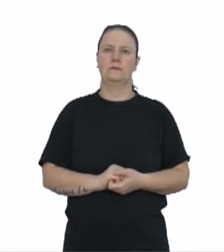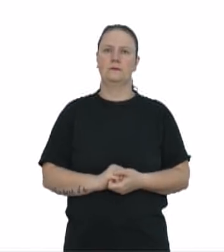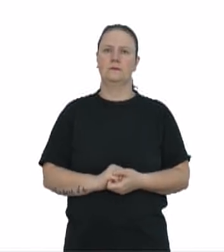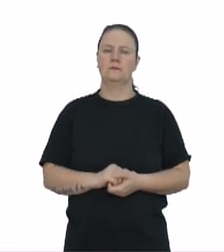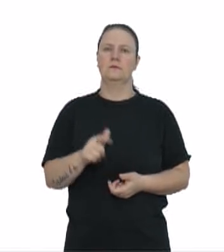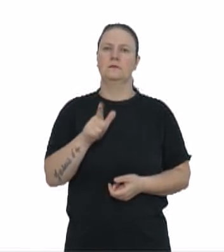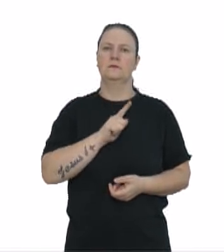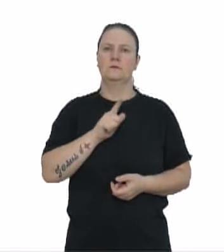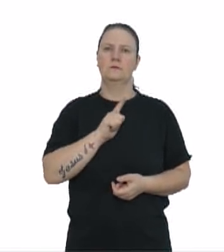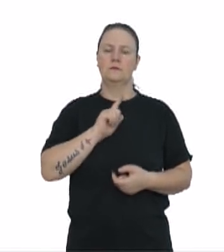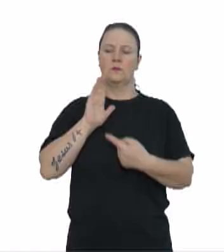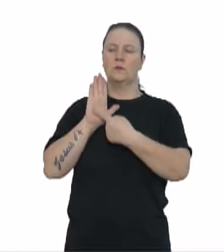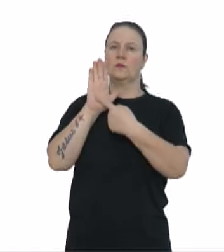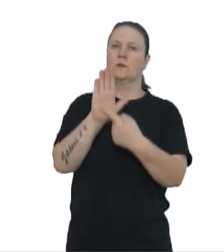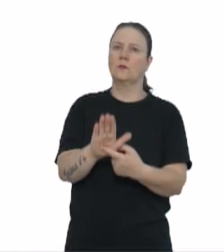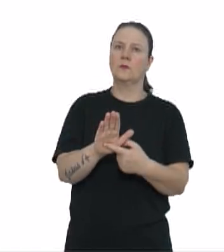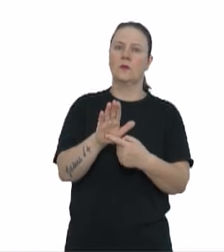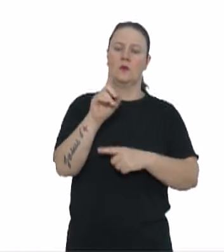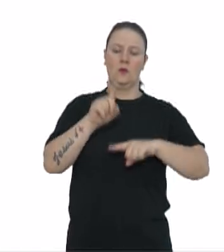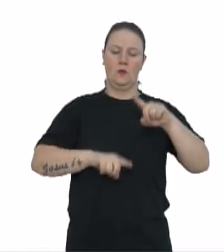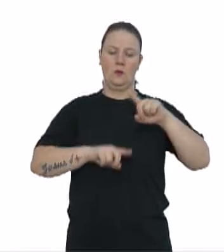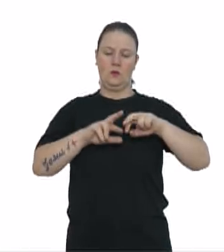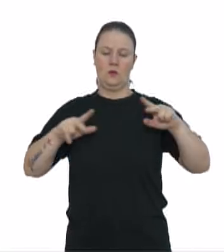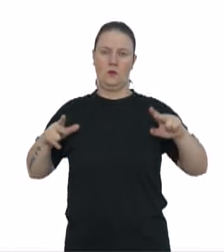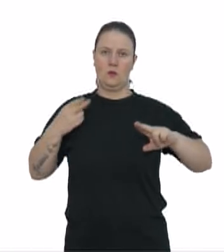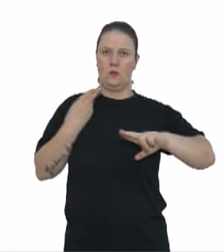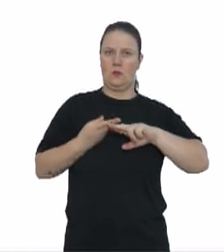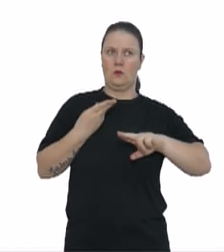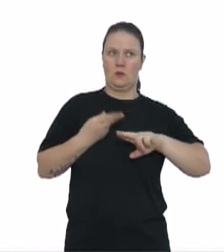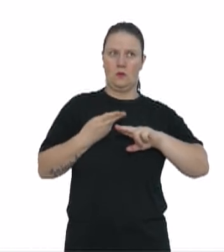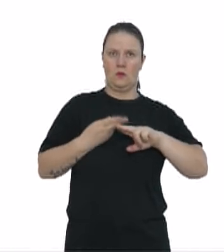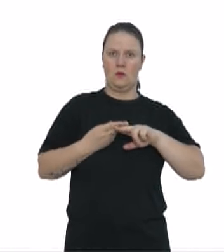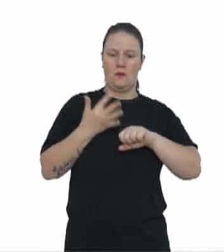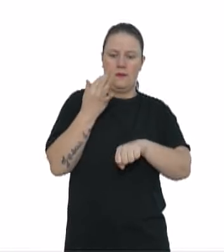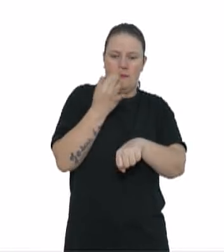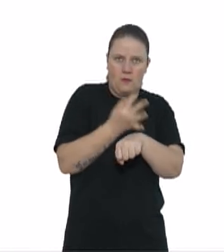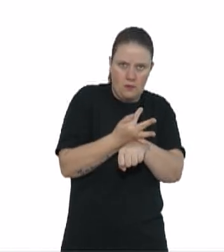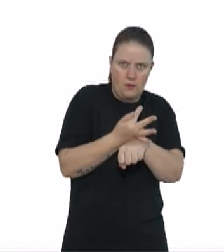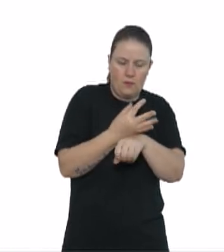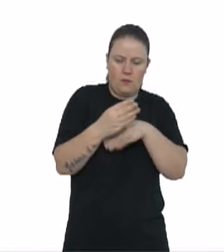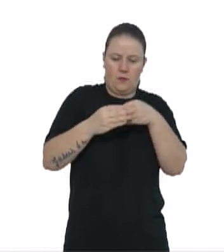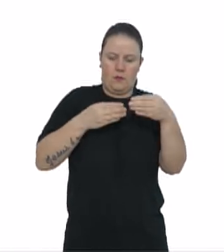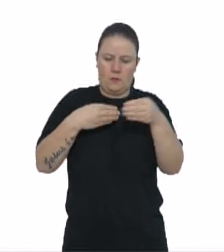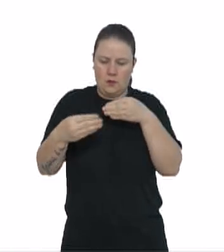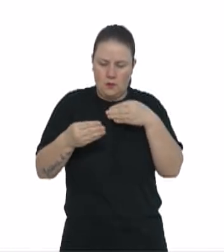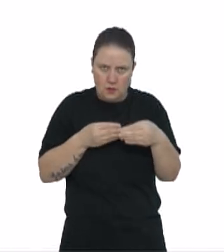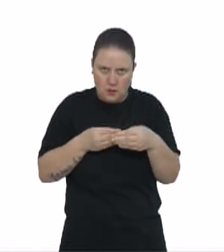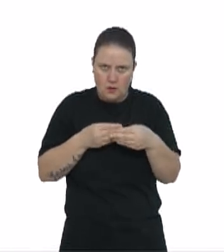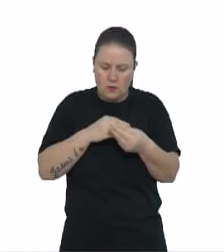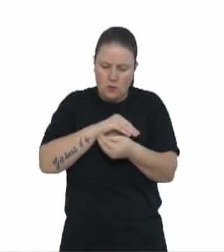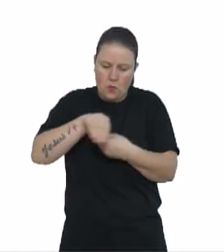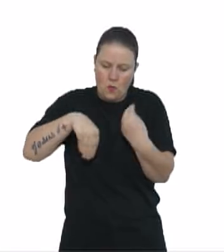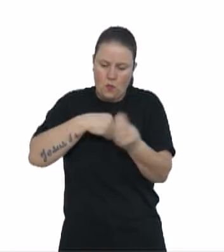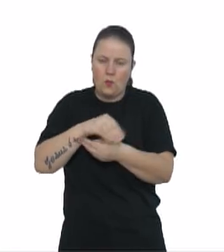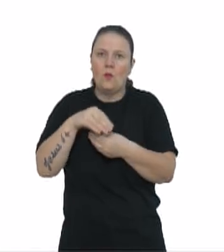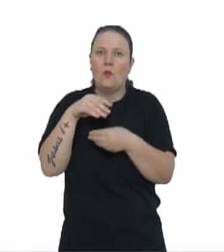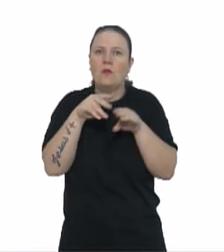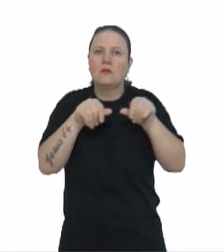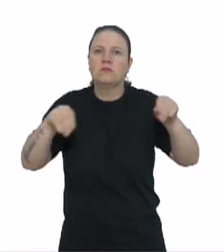ali eu já tenho na descrição que são os materiais que são utilizados, são ferro, plástico e barro. Só que esses materiais, pelo